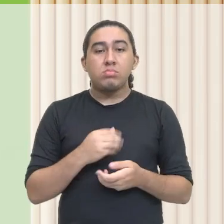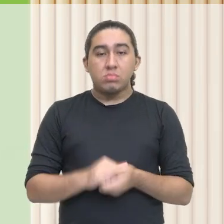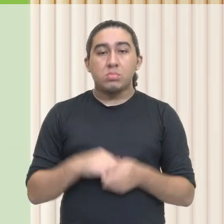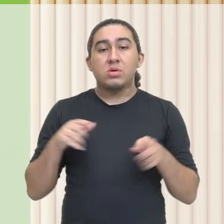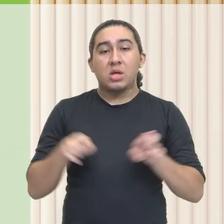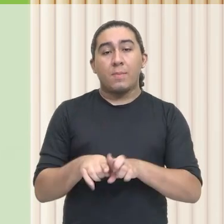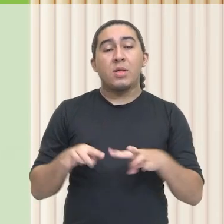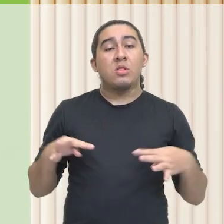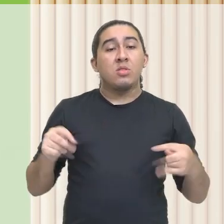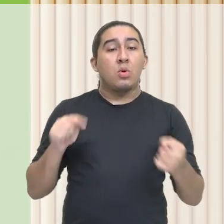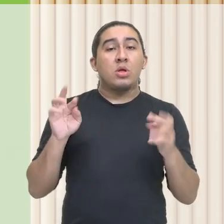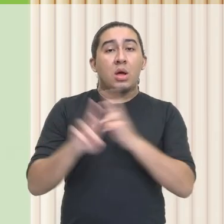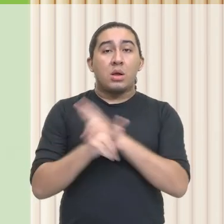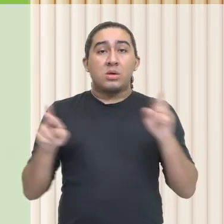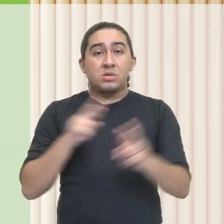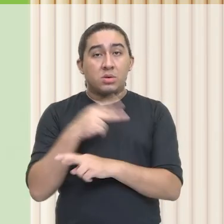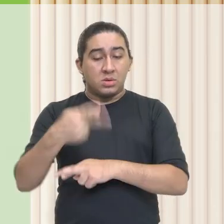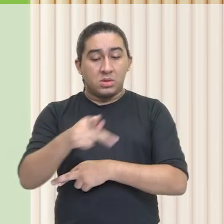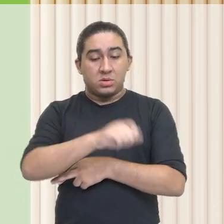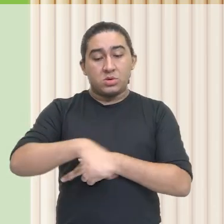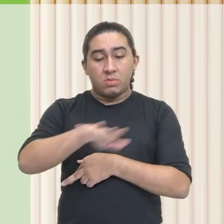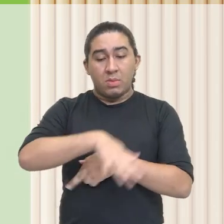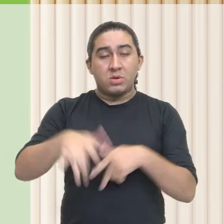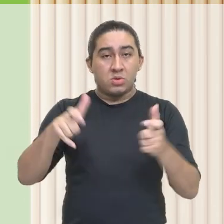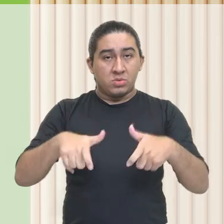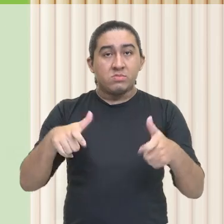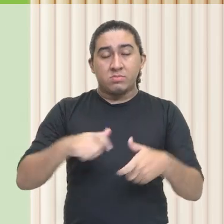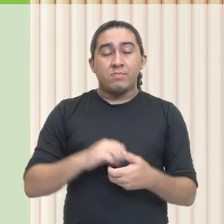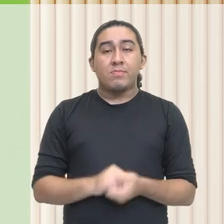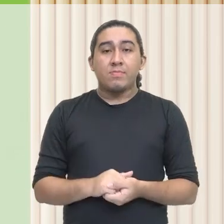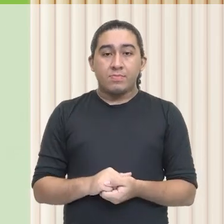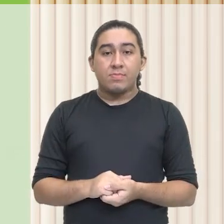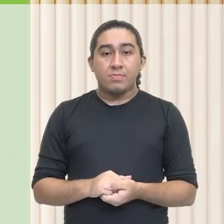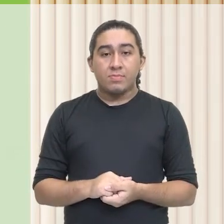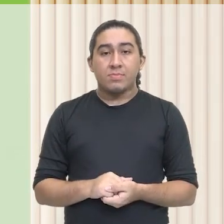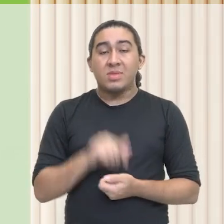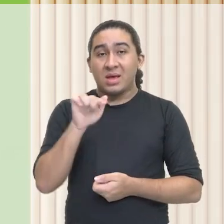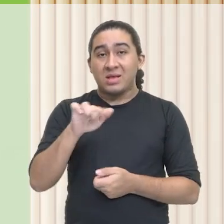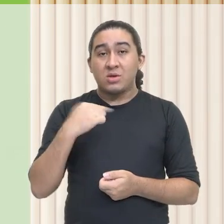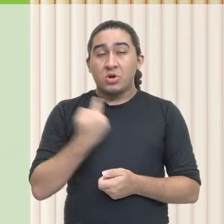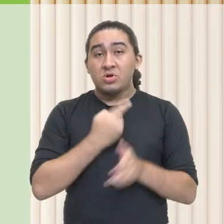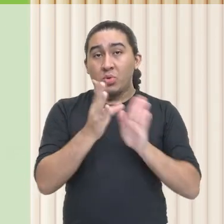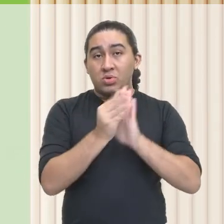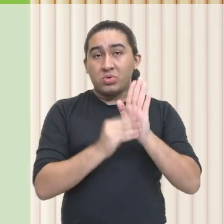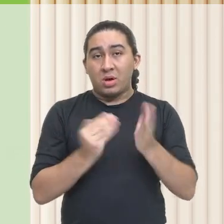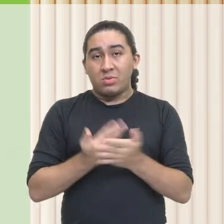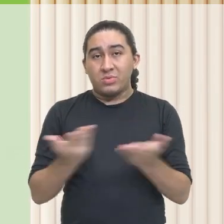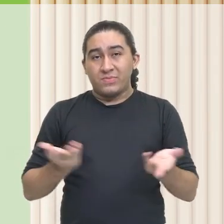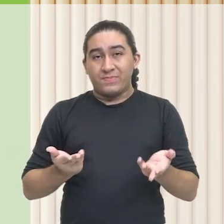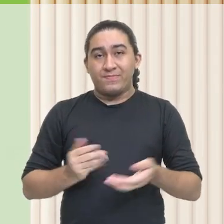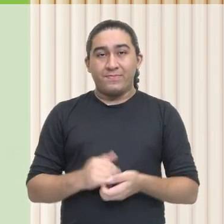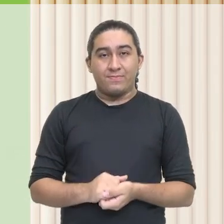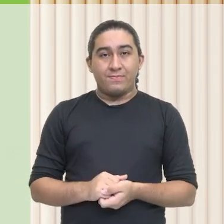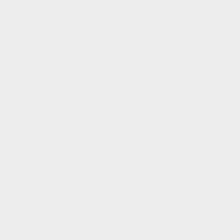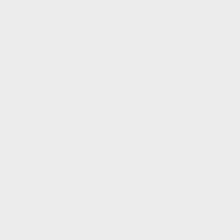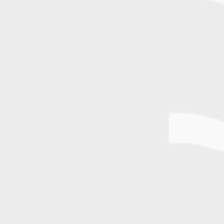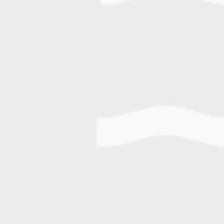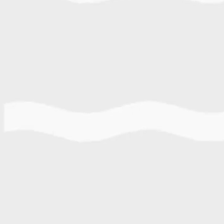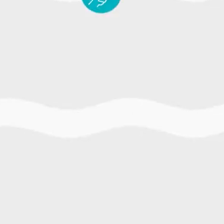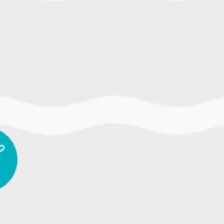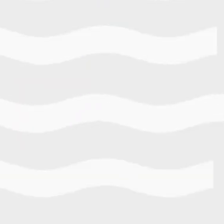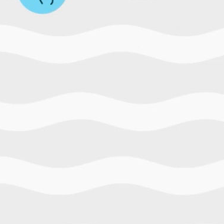as suas interações com o ambiente onde vivem esse foi o assunto da nossa aula de